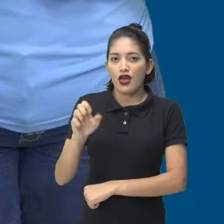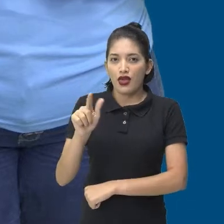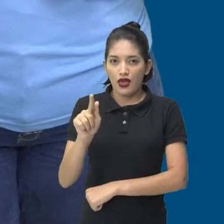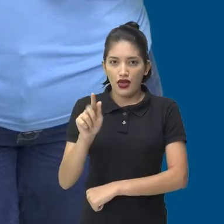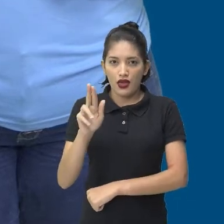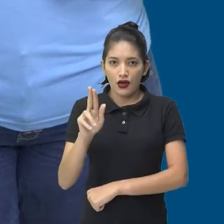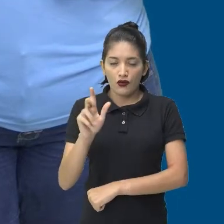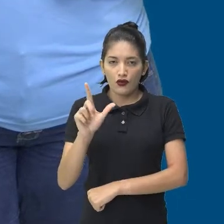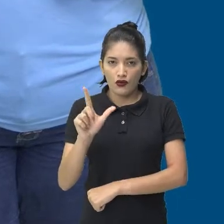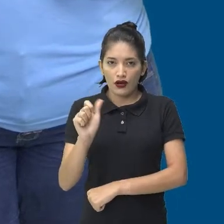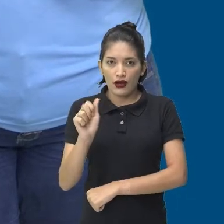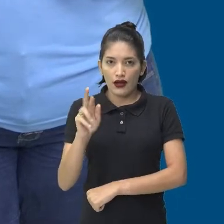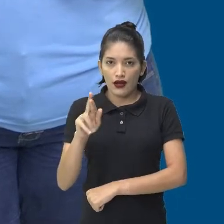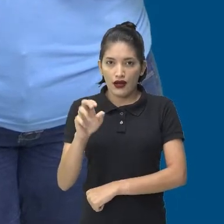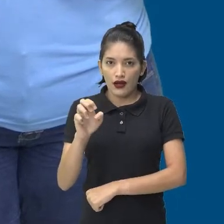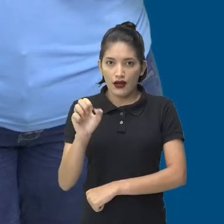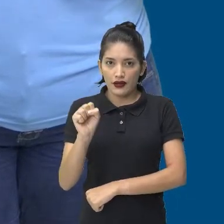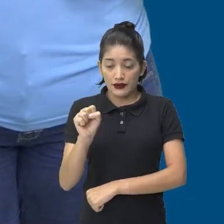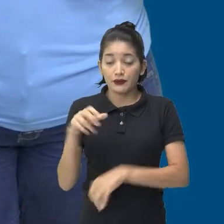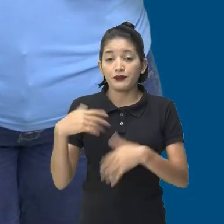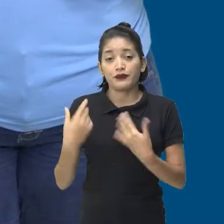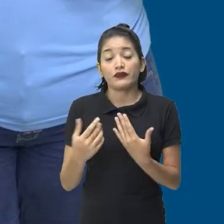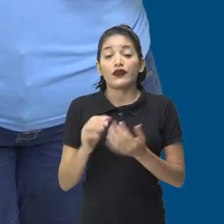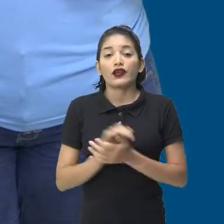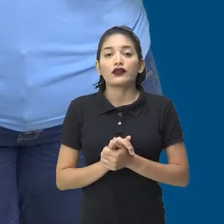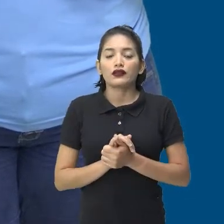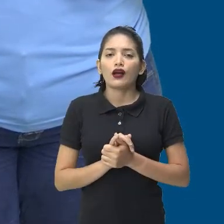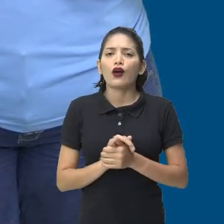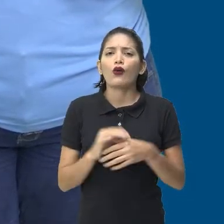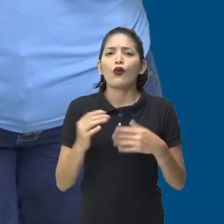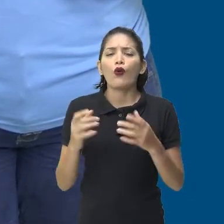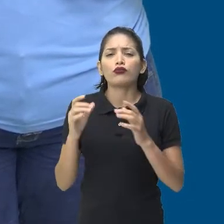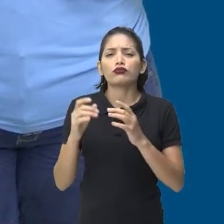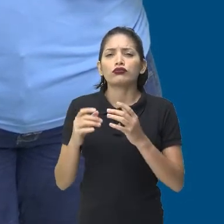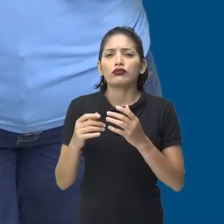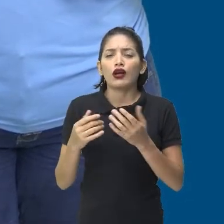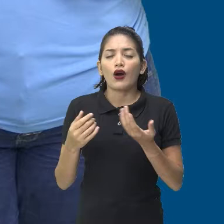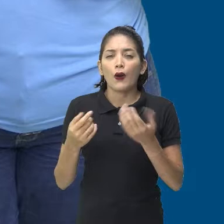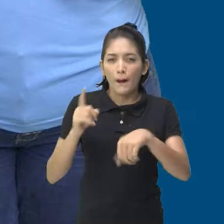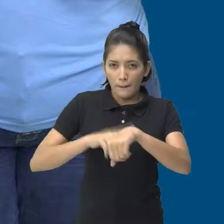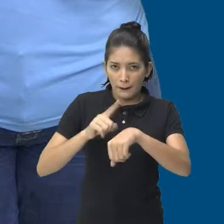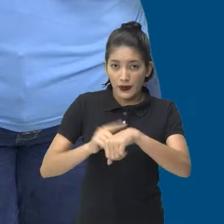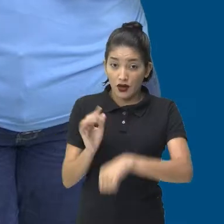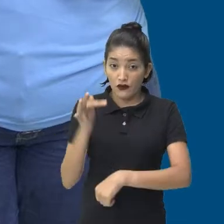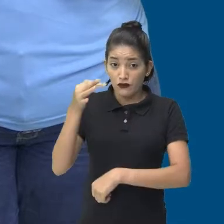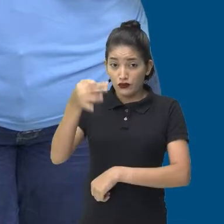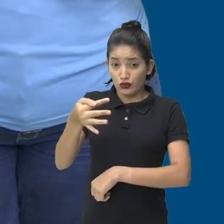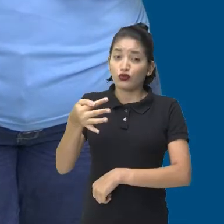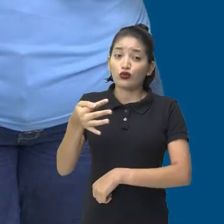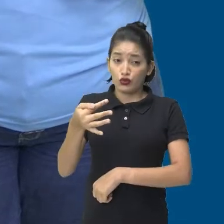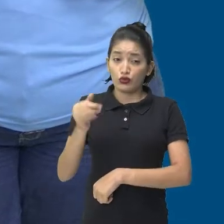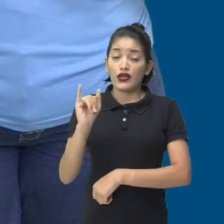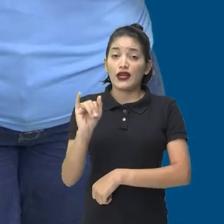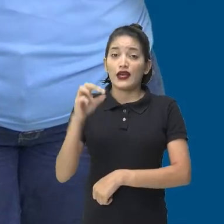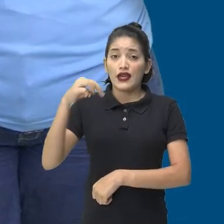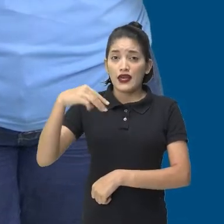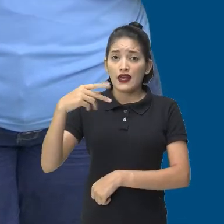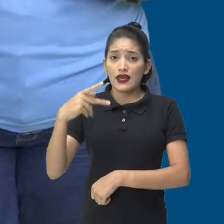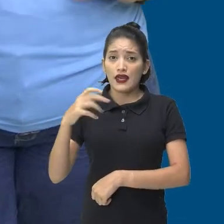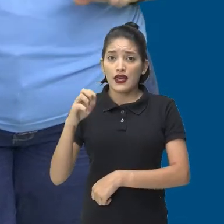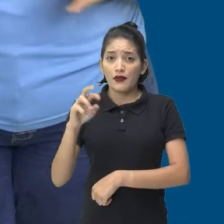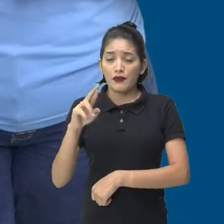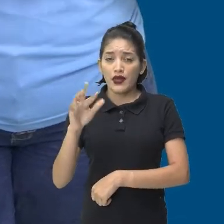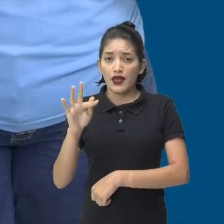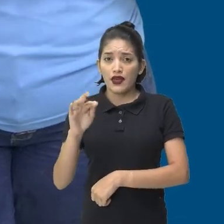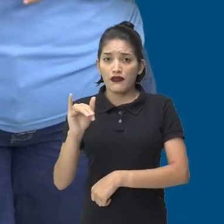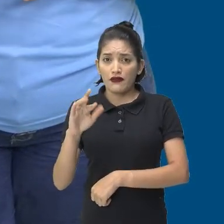tá certo? Com relação a esse tempo verbal futuro imperfeito, né, eu quero dizer a vocês que é